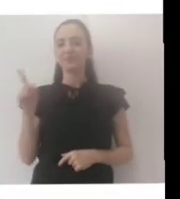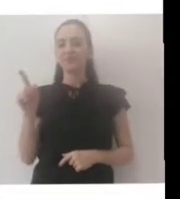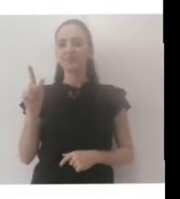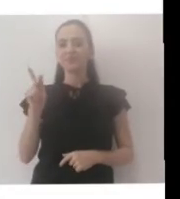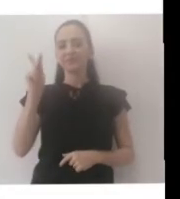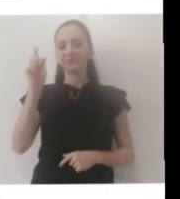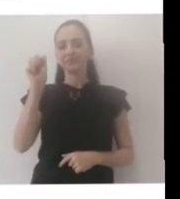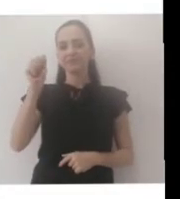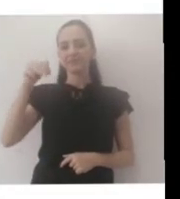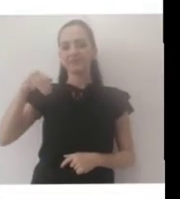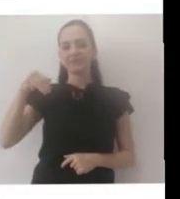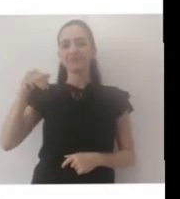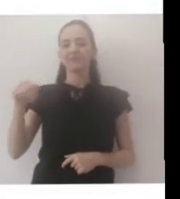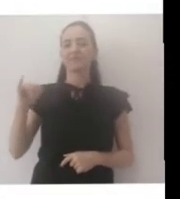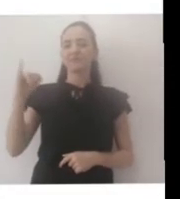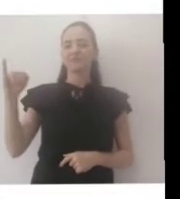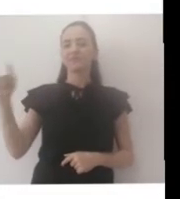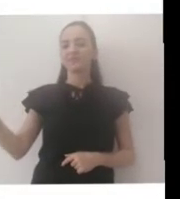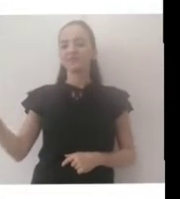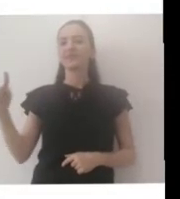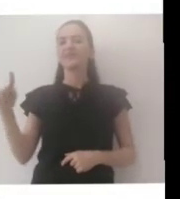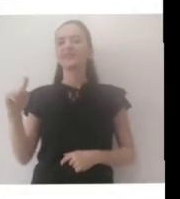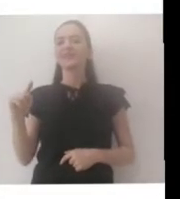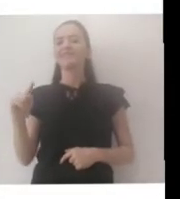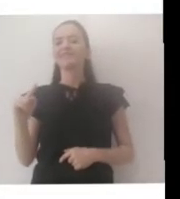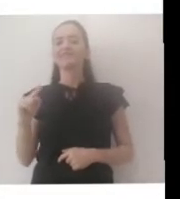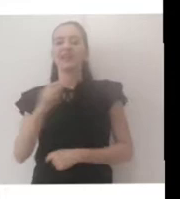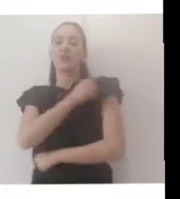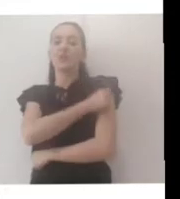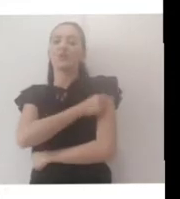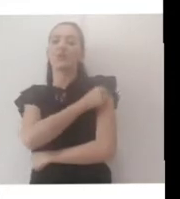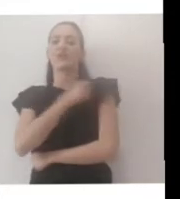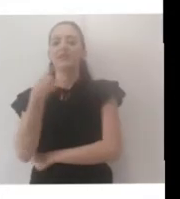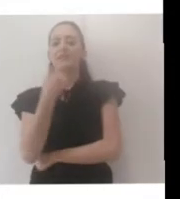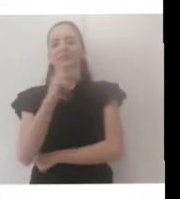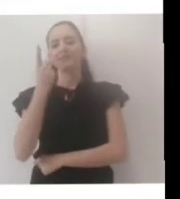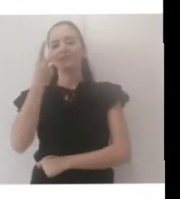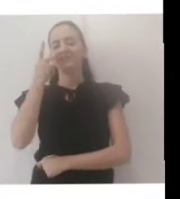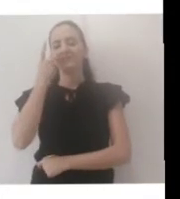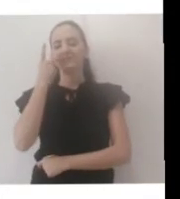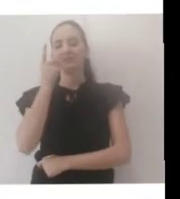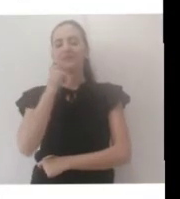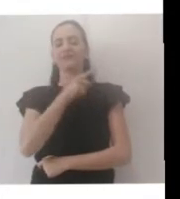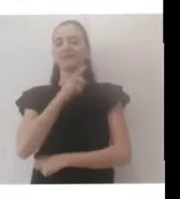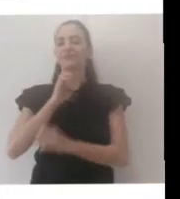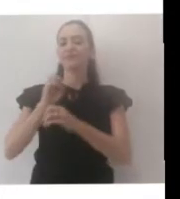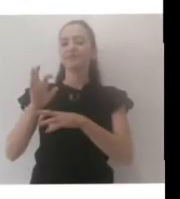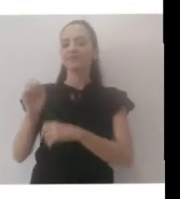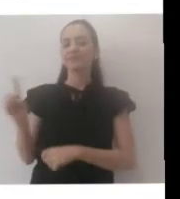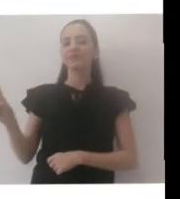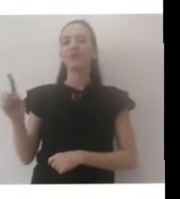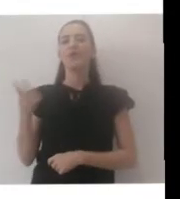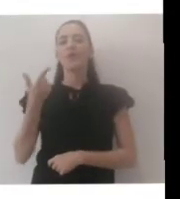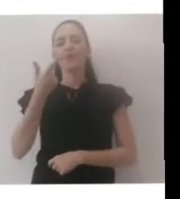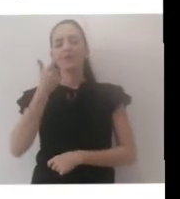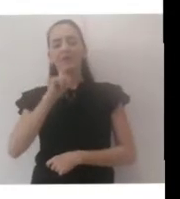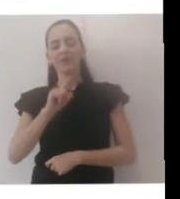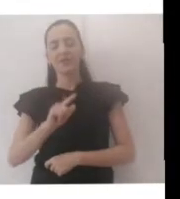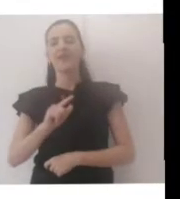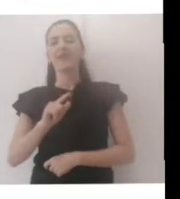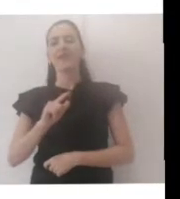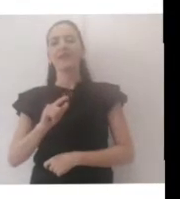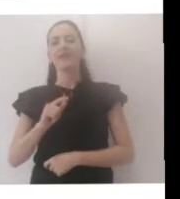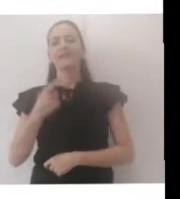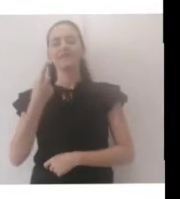foi aluna de Piaget, então por isso que ela tem toda essa bagagem, discute de maneira com muita propriedade essa teoria